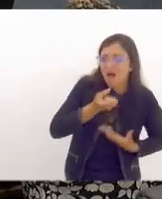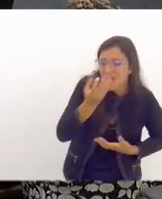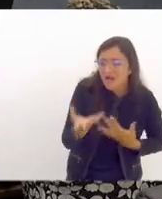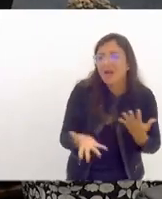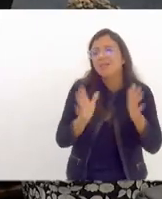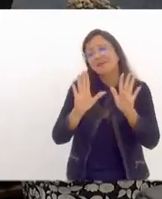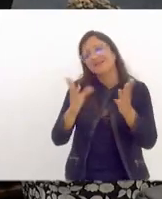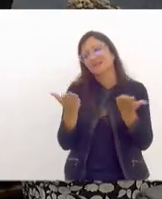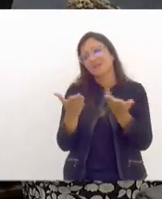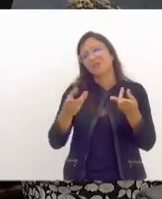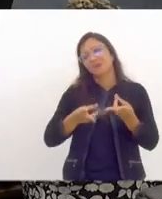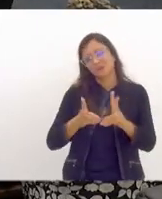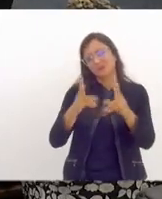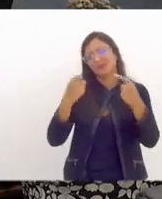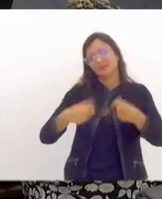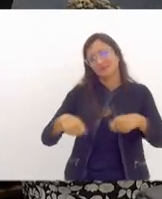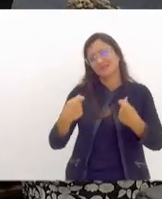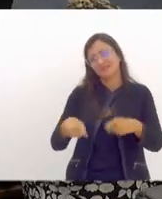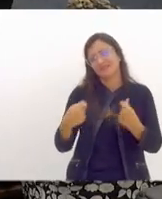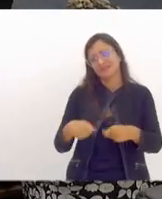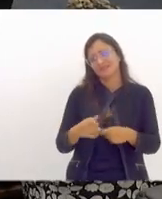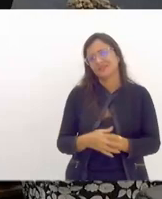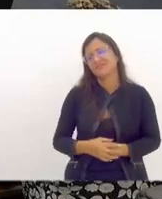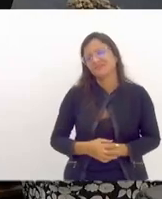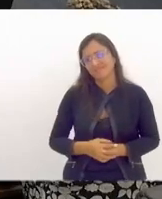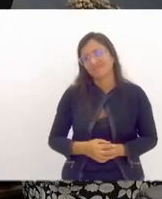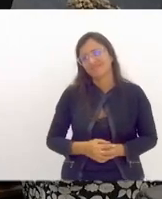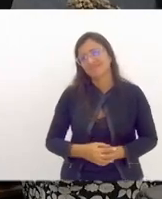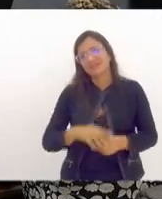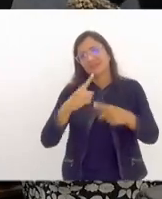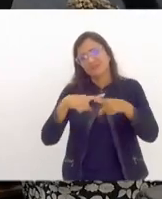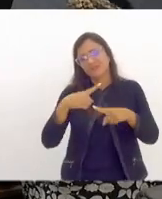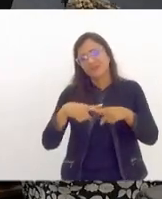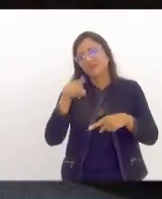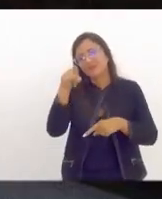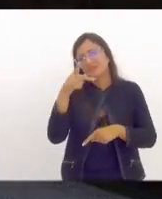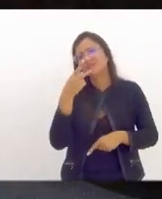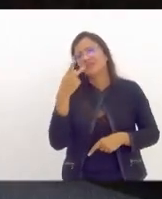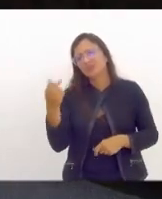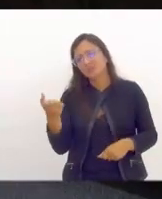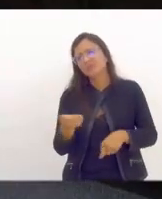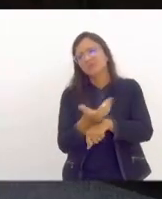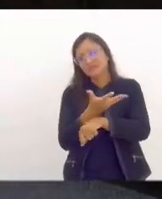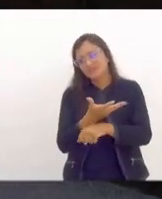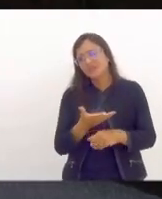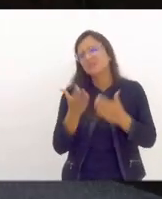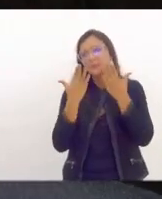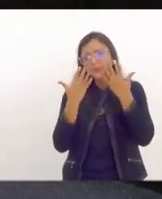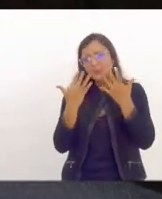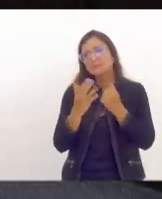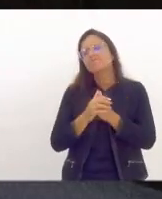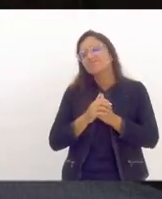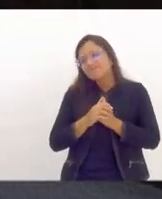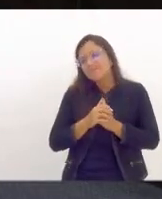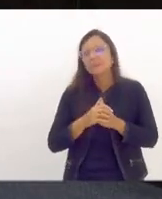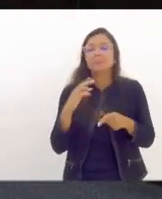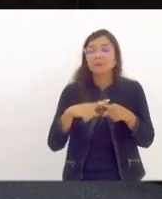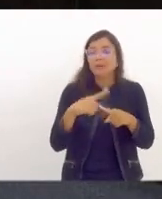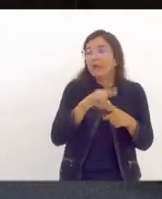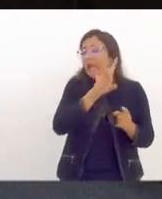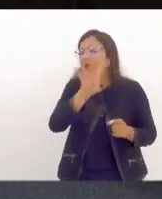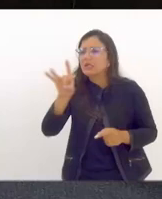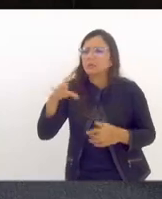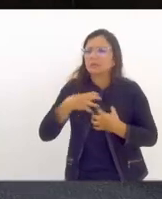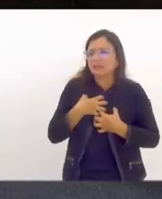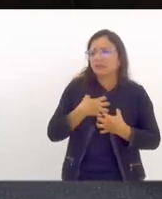seguir aqui retomar a nosso momento é uma fala muito emocionante porque eu tenho certeza que ela representa cada uma e cada